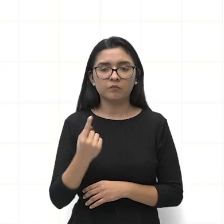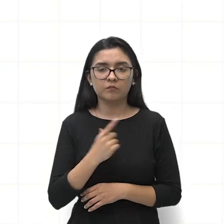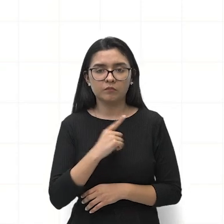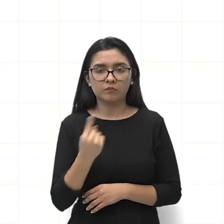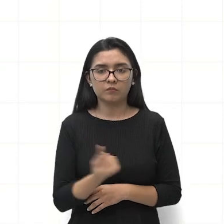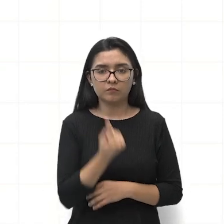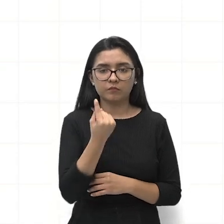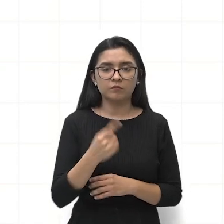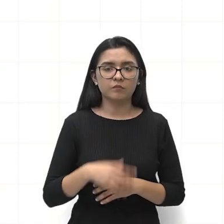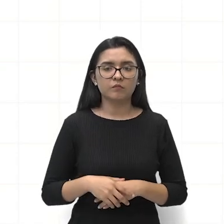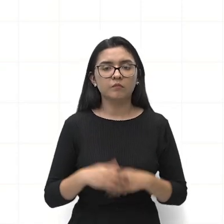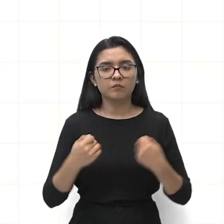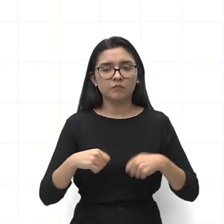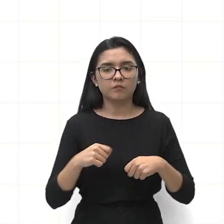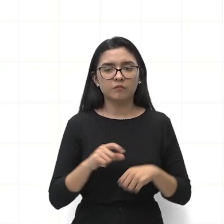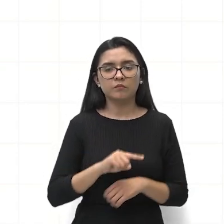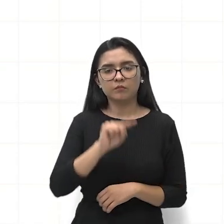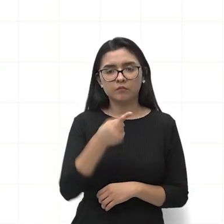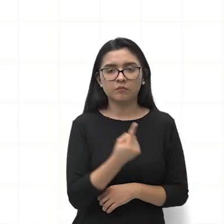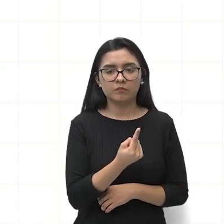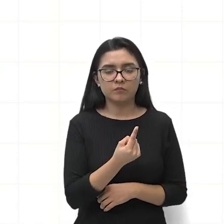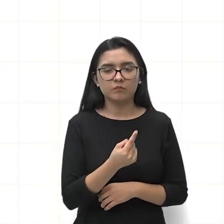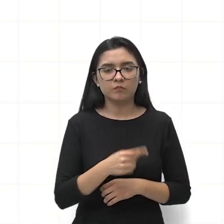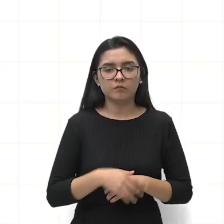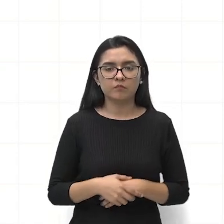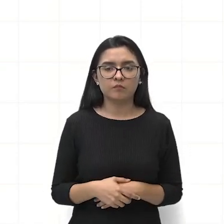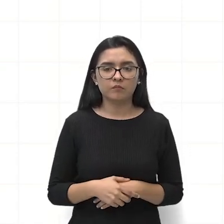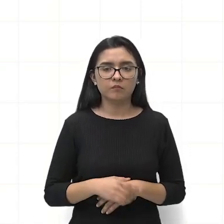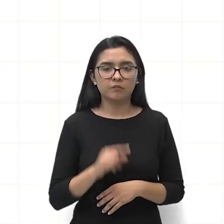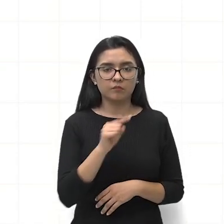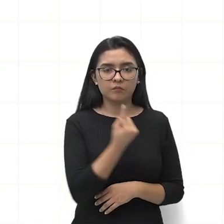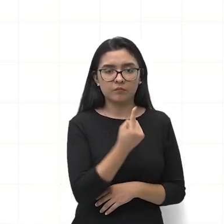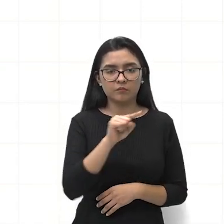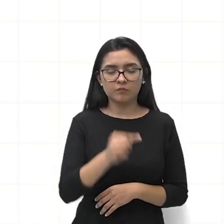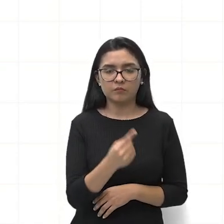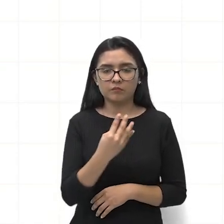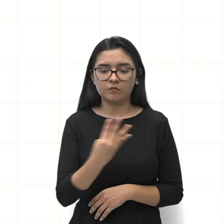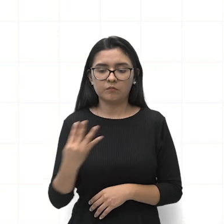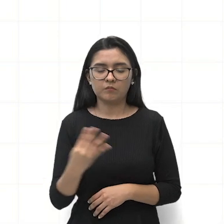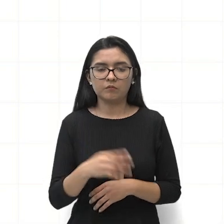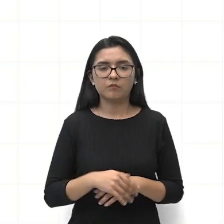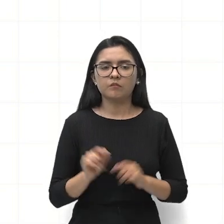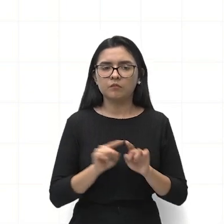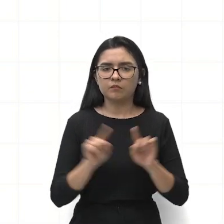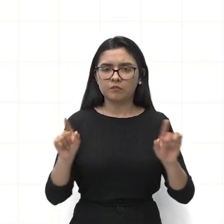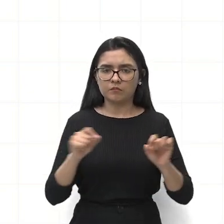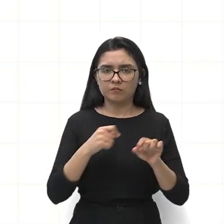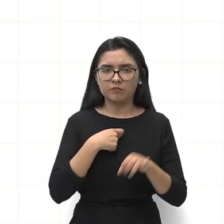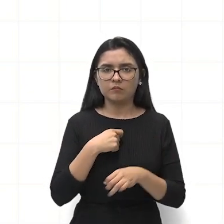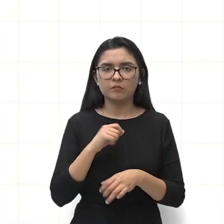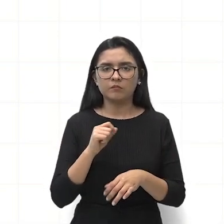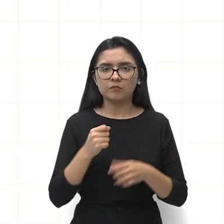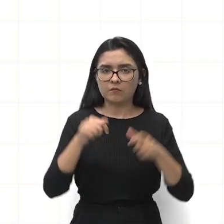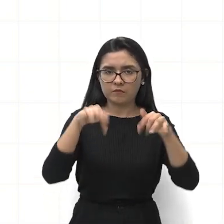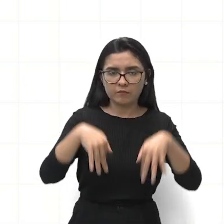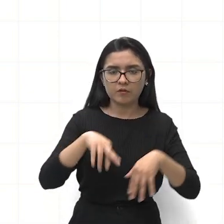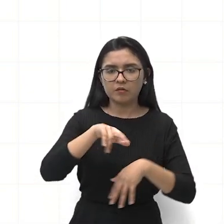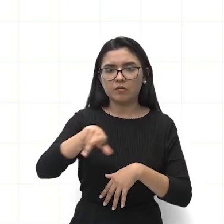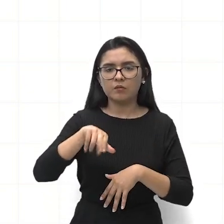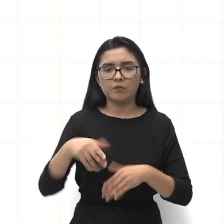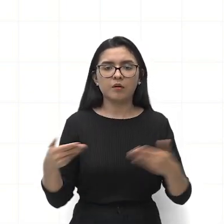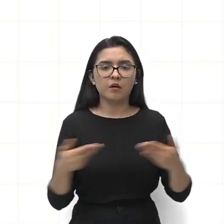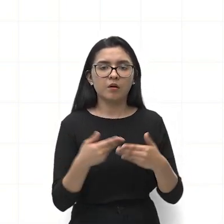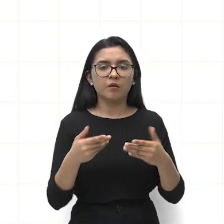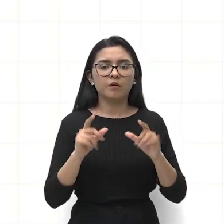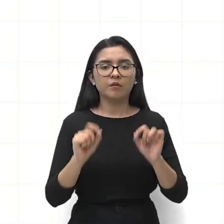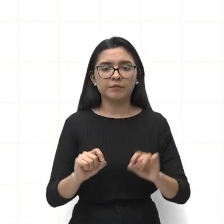vírgula será deslocada 2 casas para a esquerda, 1,44. Porém, o desenvolvimento não termina aqui, porque o passo 2, eu vou pegar